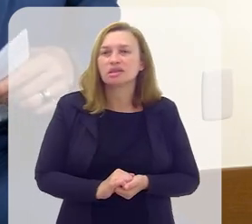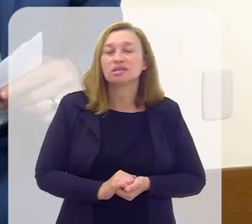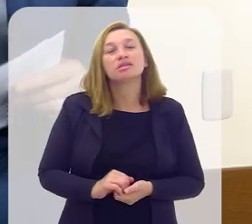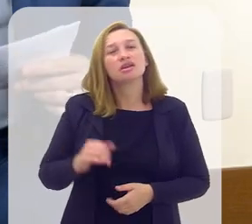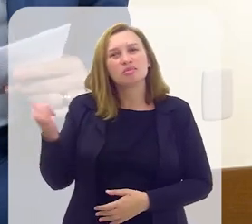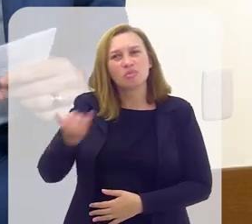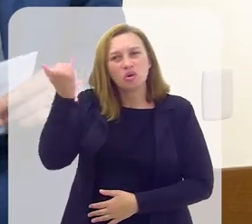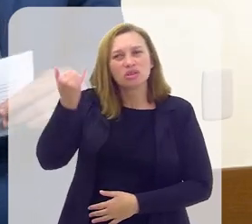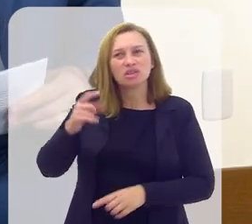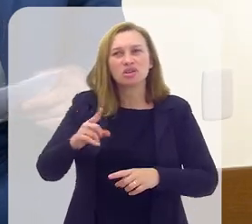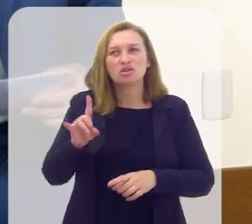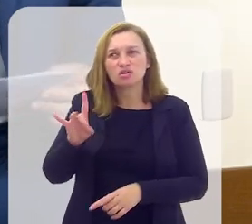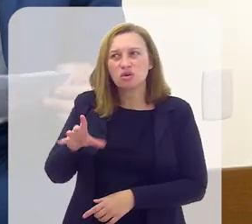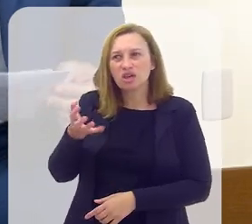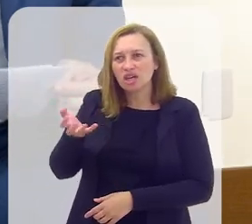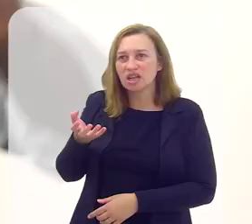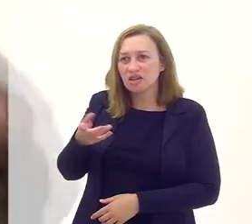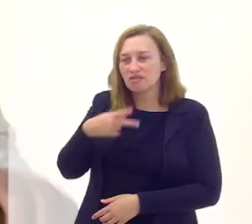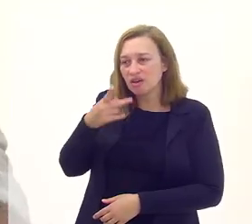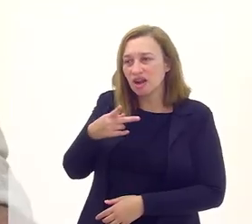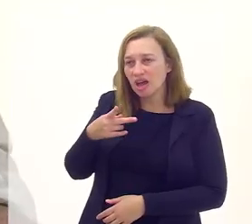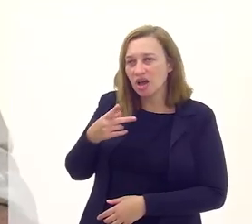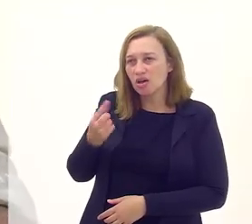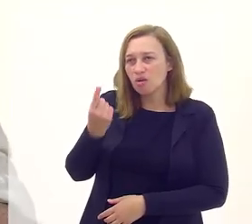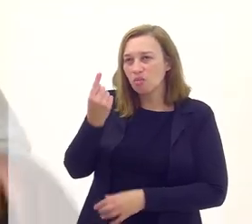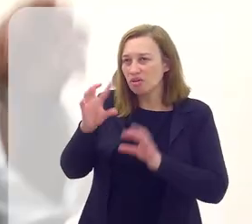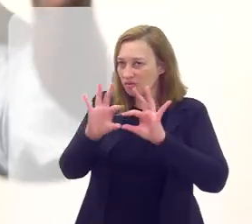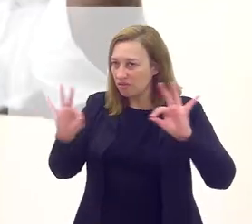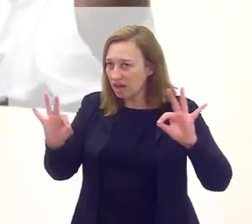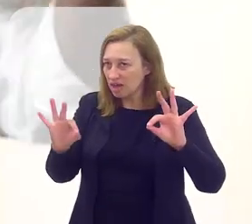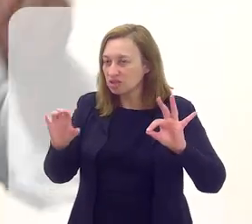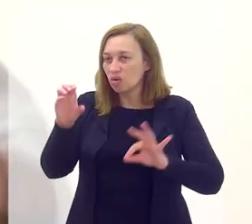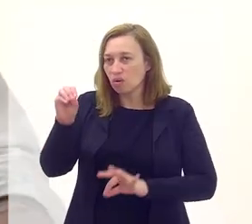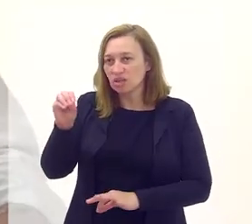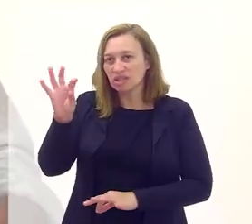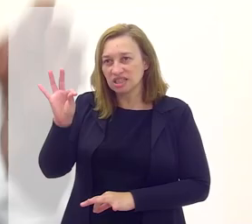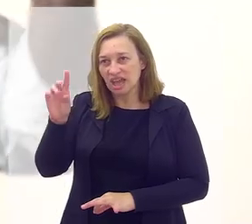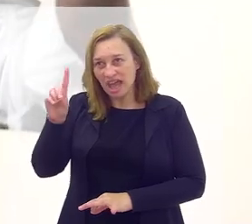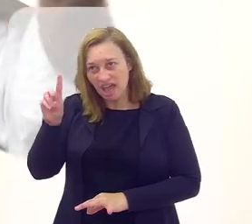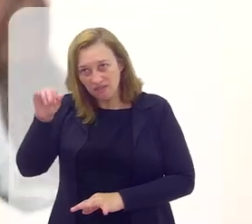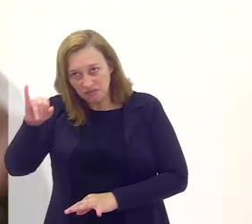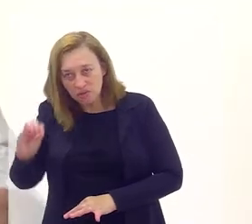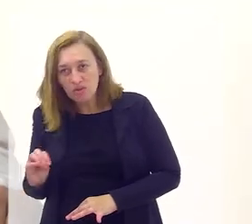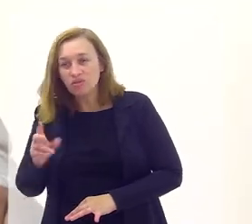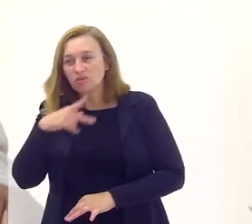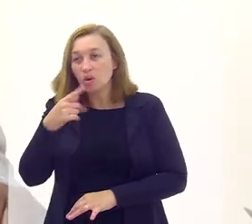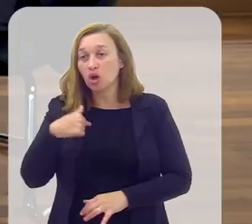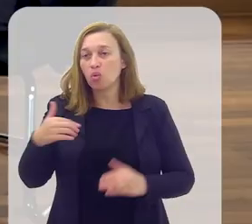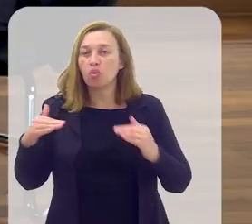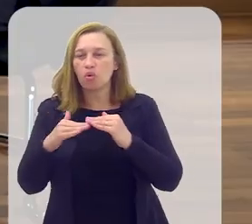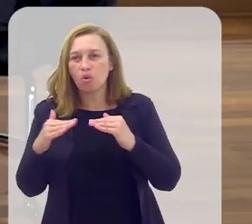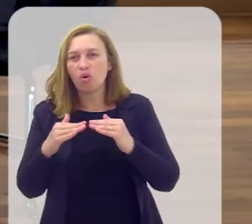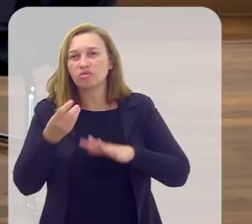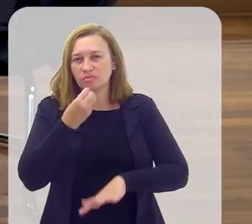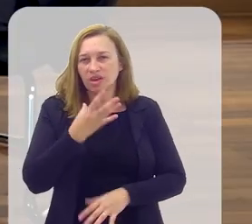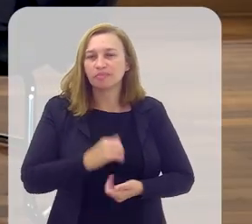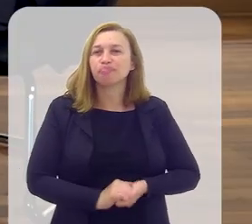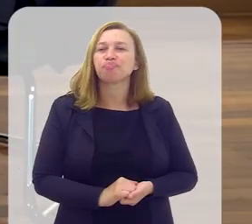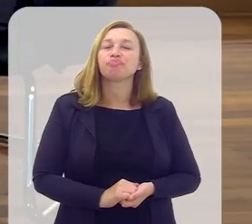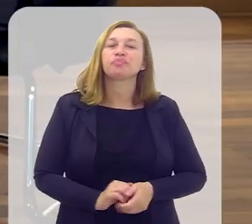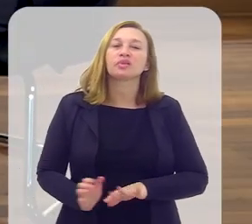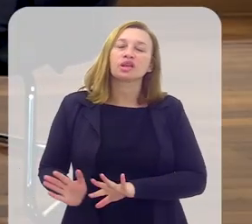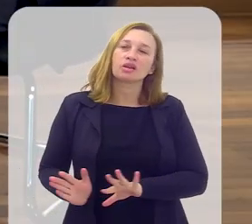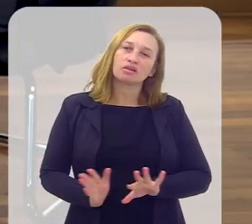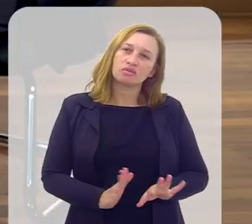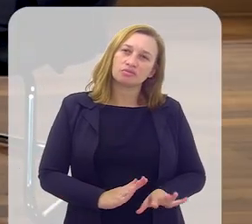democracia. Não, isso é muito importante. Só queria pegar um gancho no que o Otávio falou, que eu concordo bastante, que é o seguinte, veja bem,